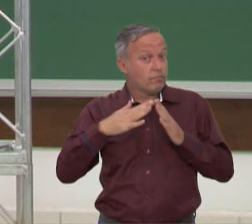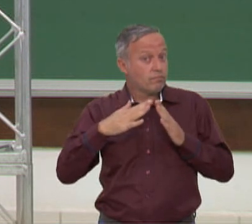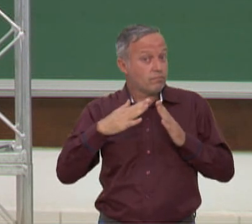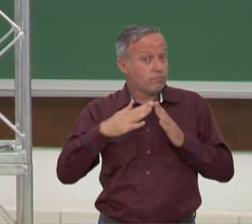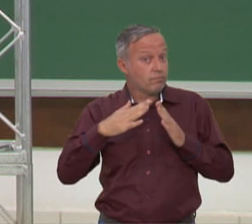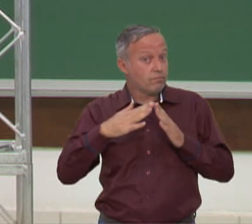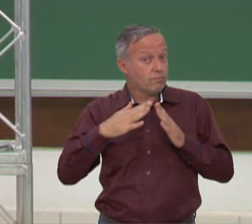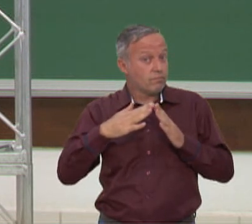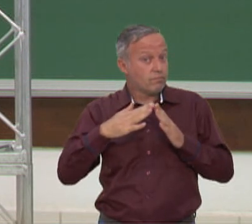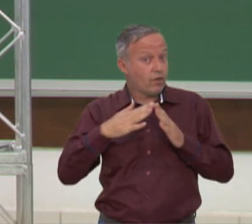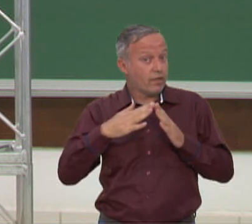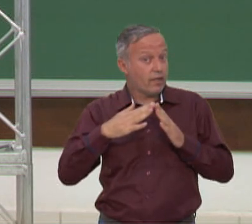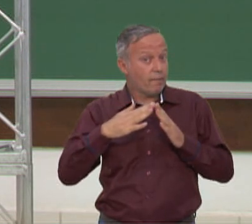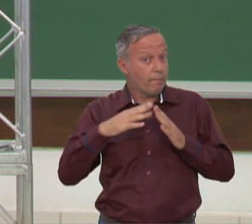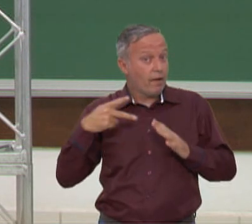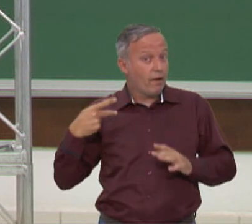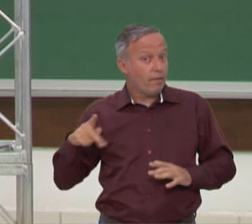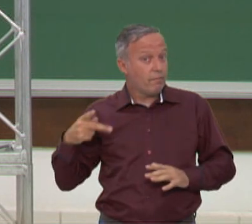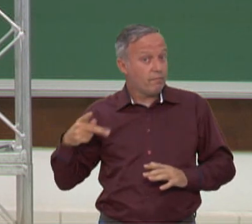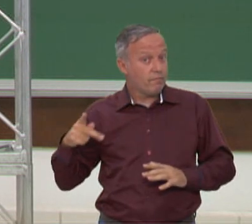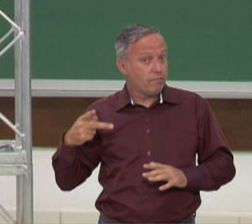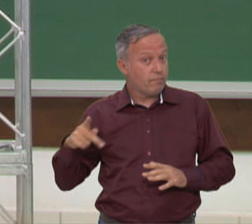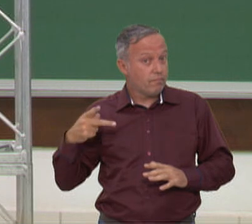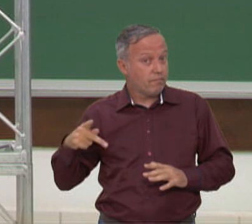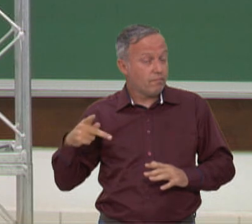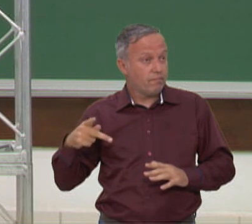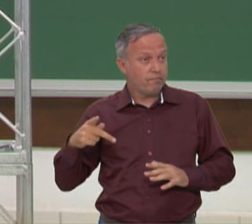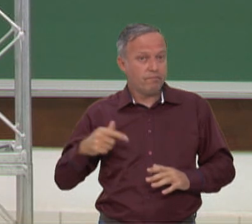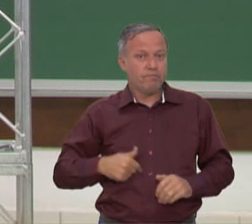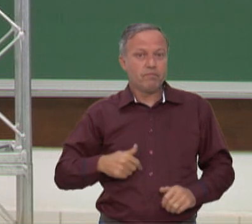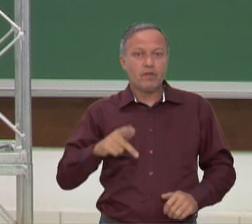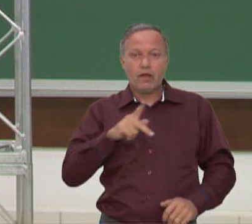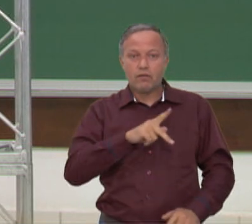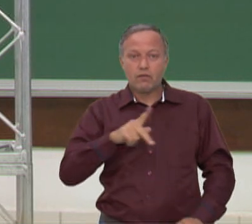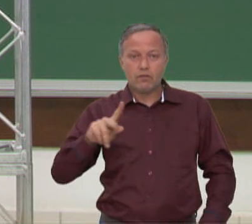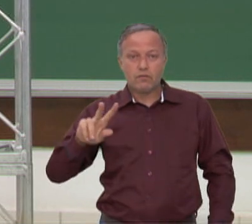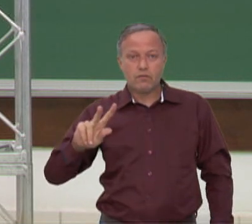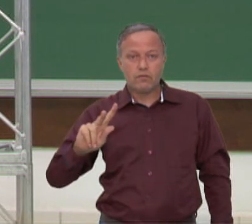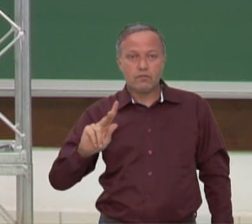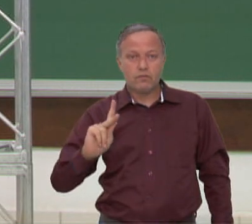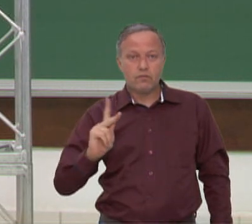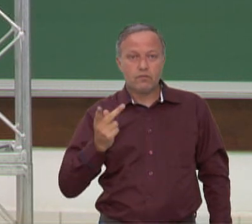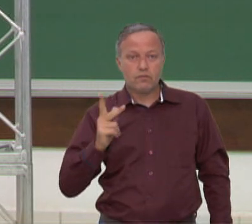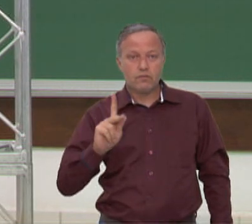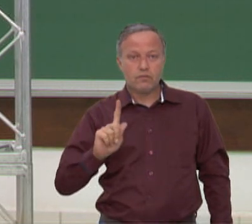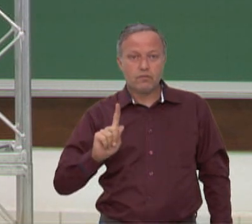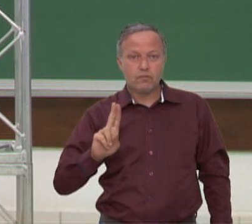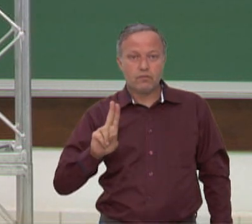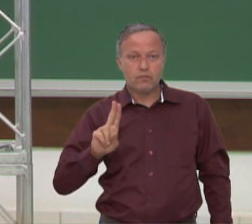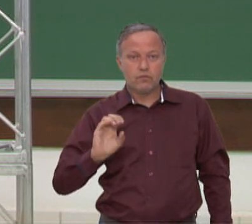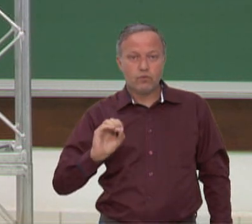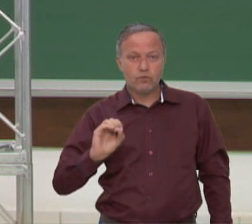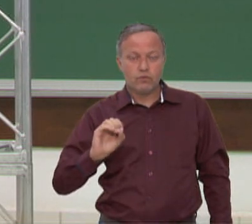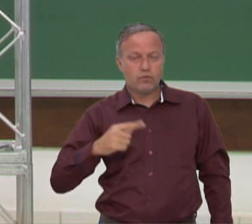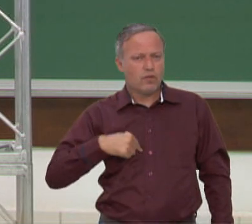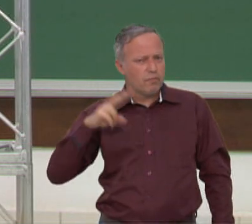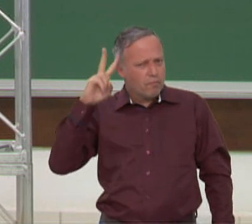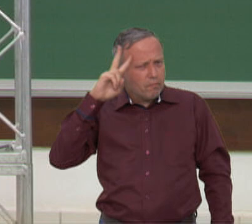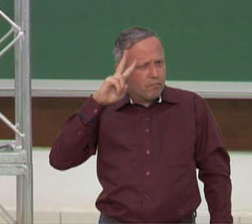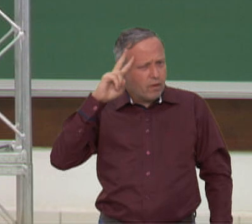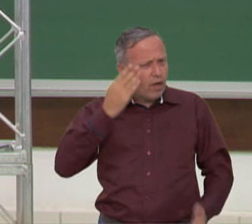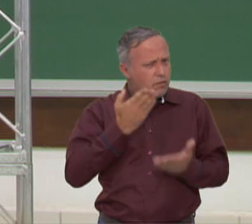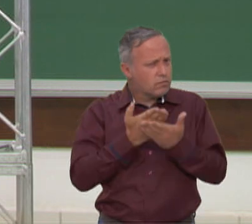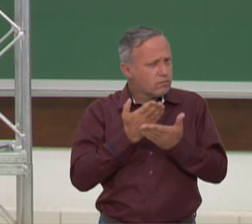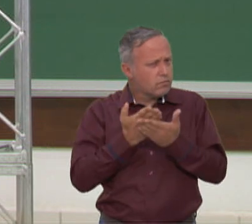aqui estarei dando suporte para vocês ali. Vamos então retomar um pouquinho o conceito que vimos em aulas anteriores